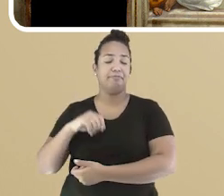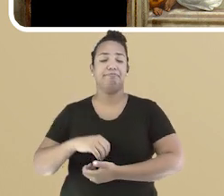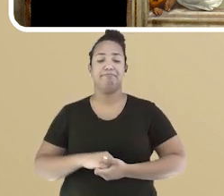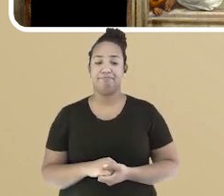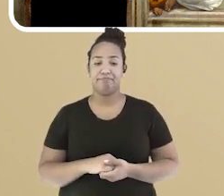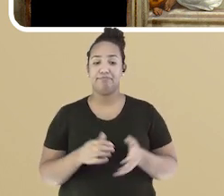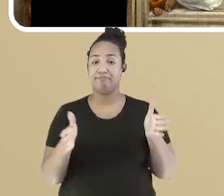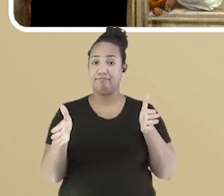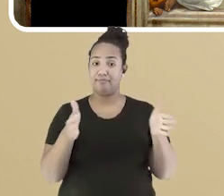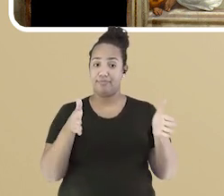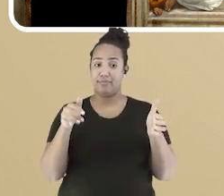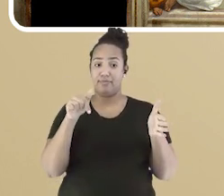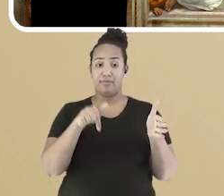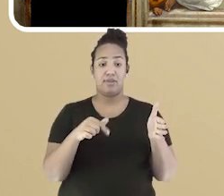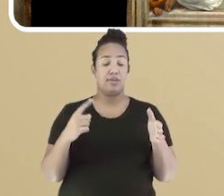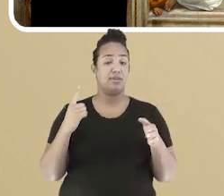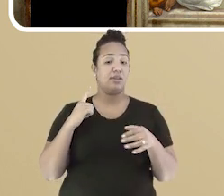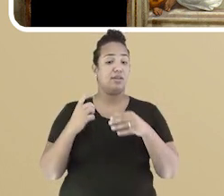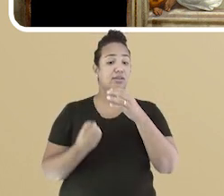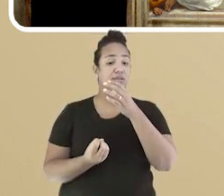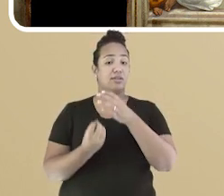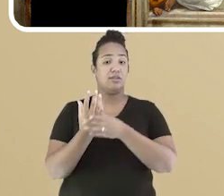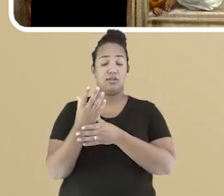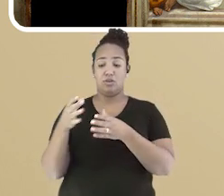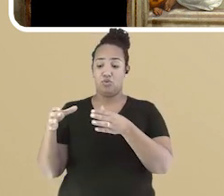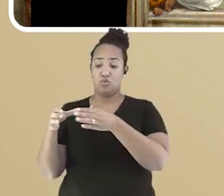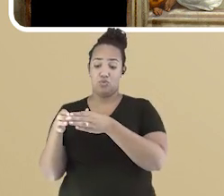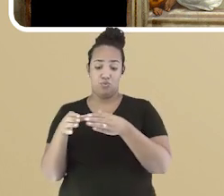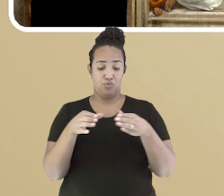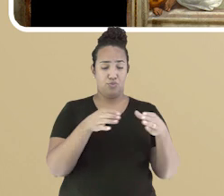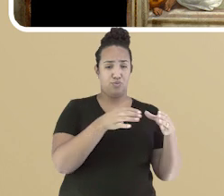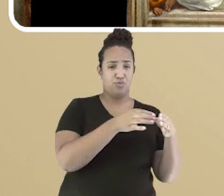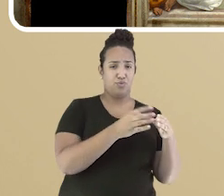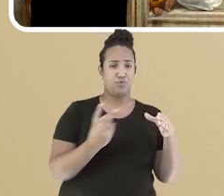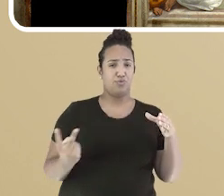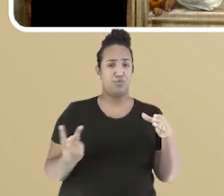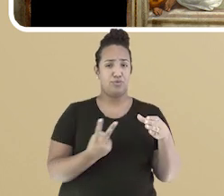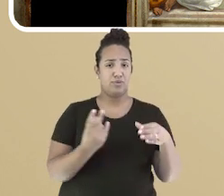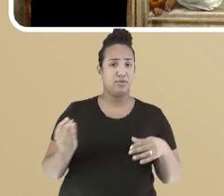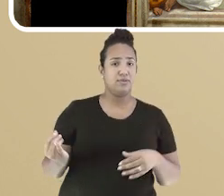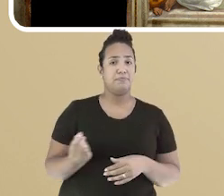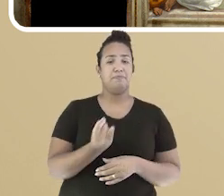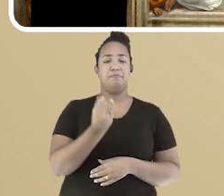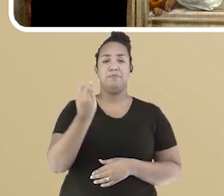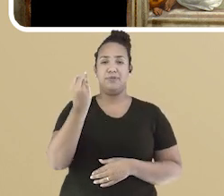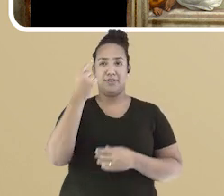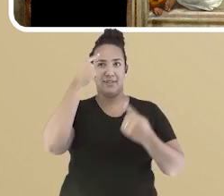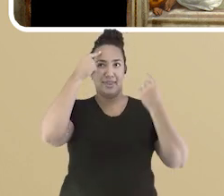Antiguidade. É nesse período que surgem duas grandes civilizações que seriam muito importantes na